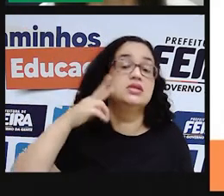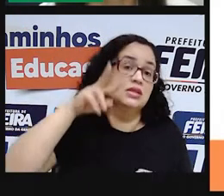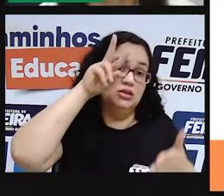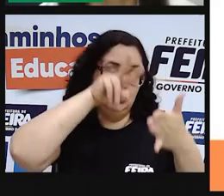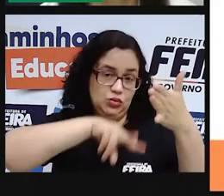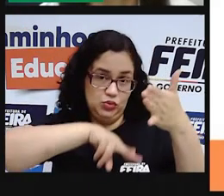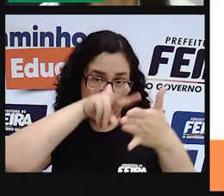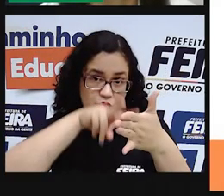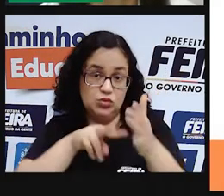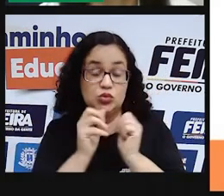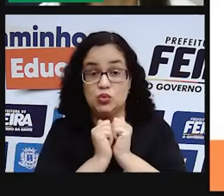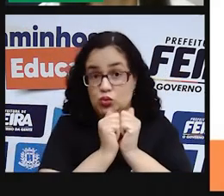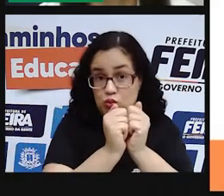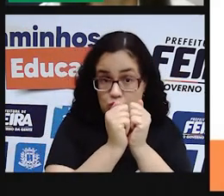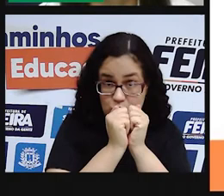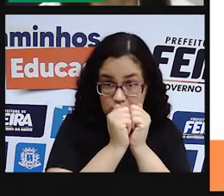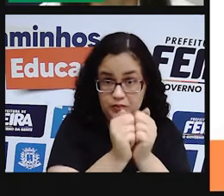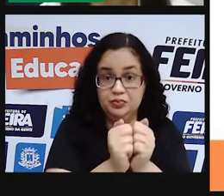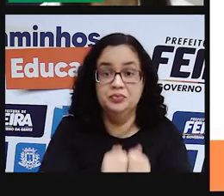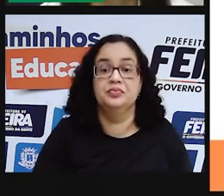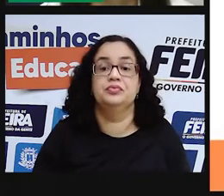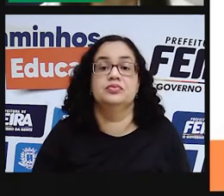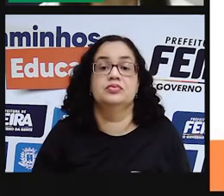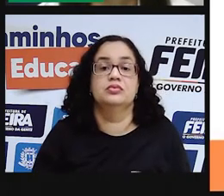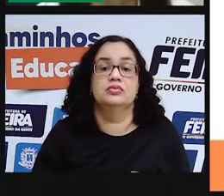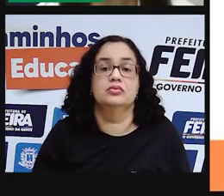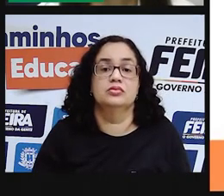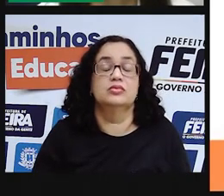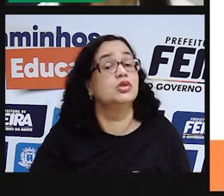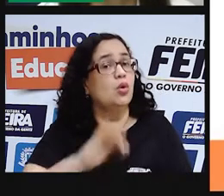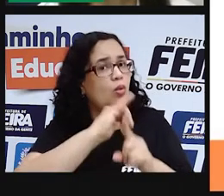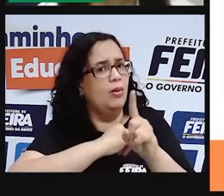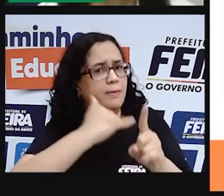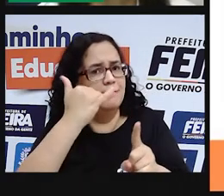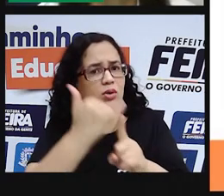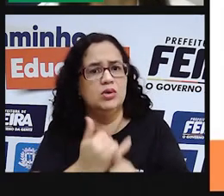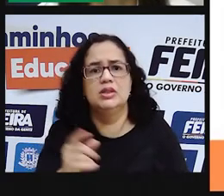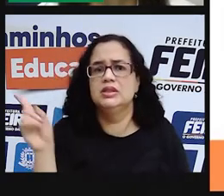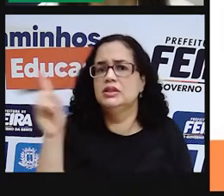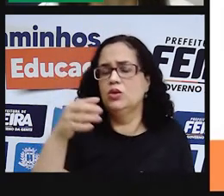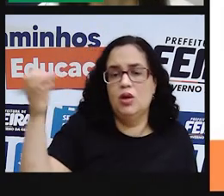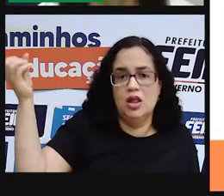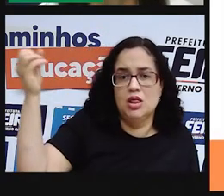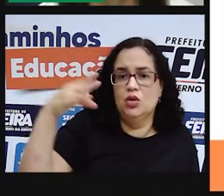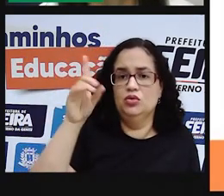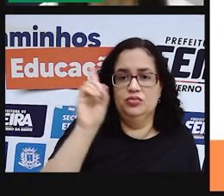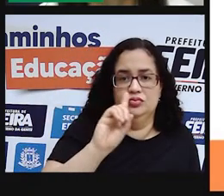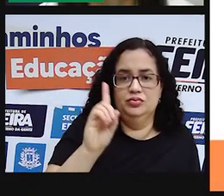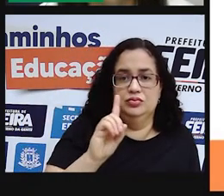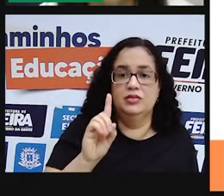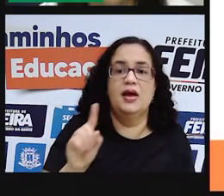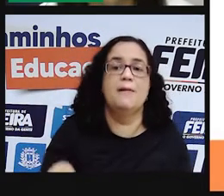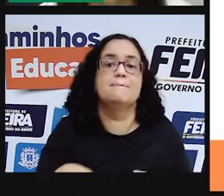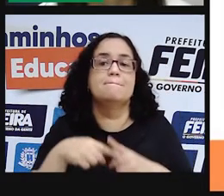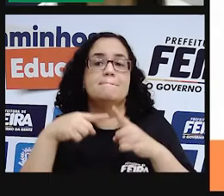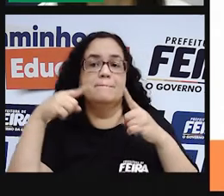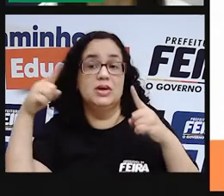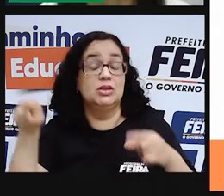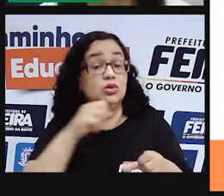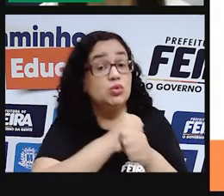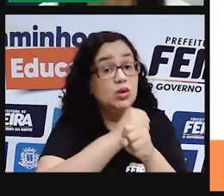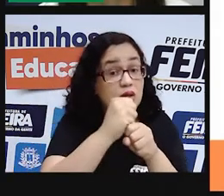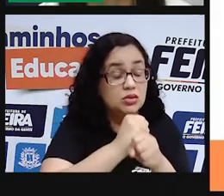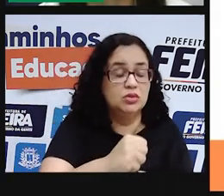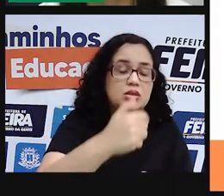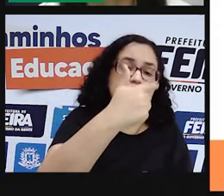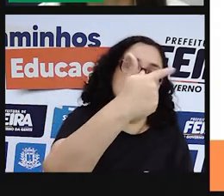leitura. Então, acompanha junto com a prova, certo? O bullying não é algo novo, mas foi só a partir de